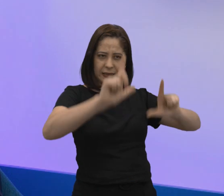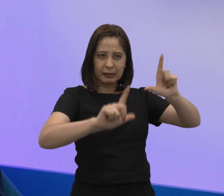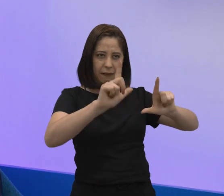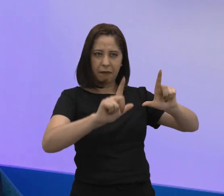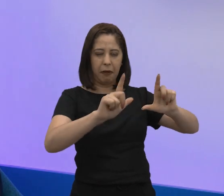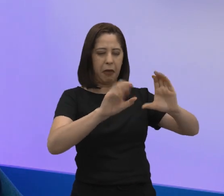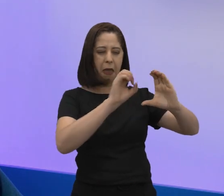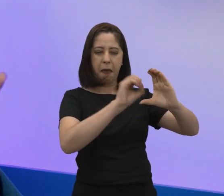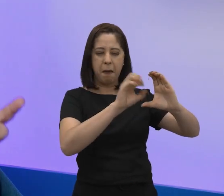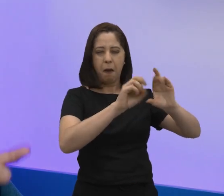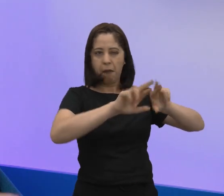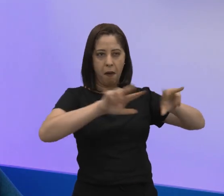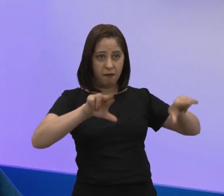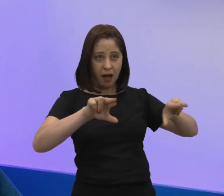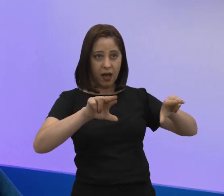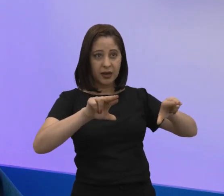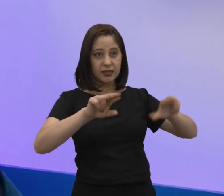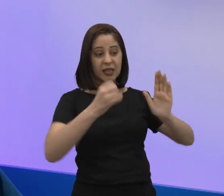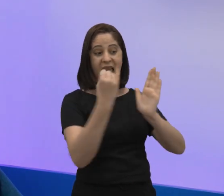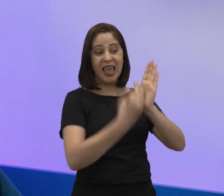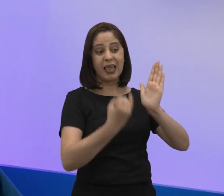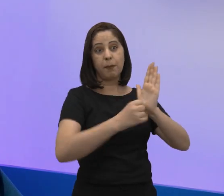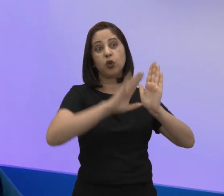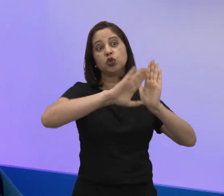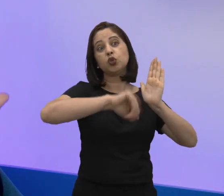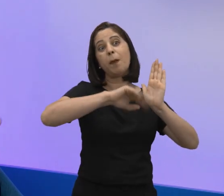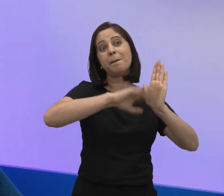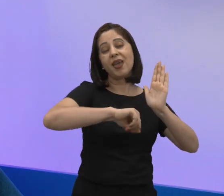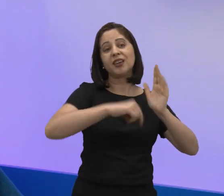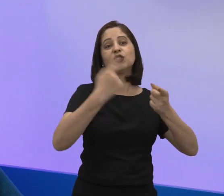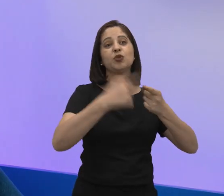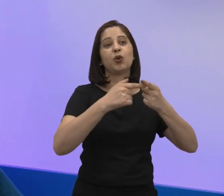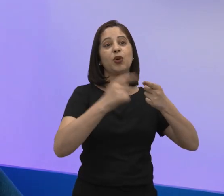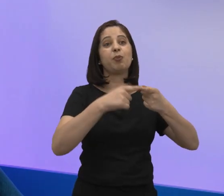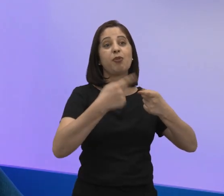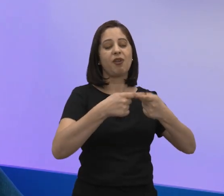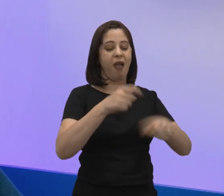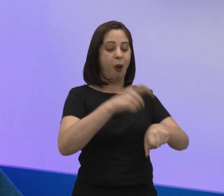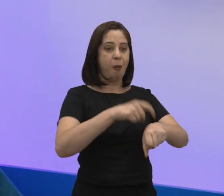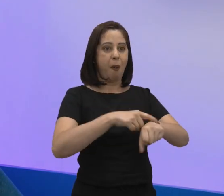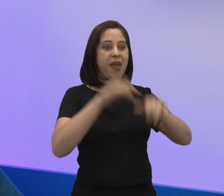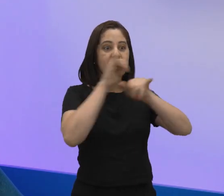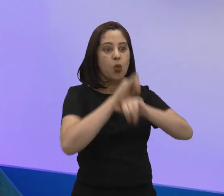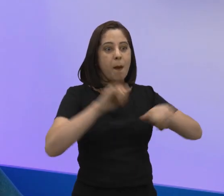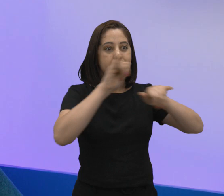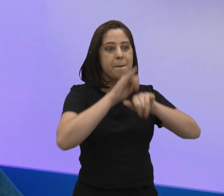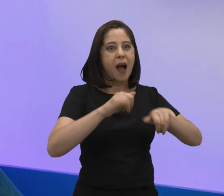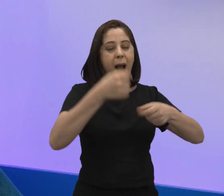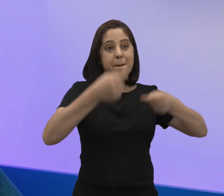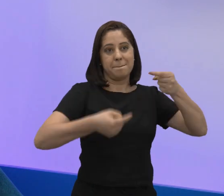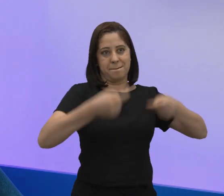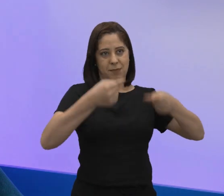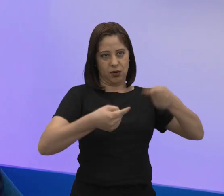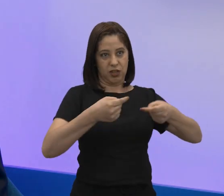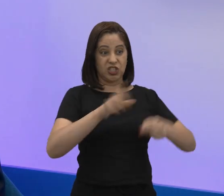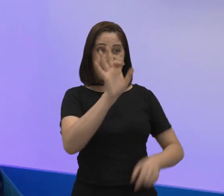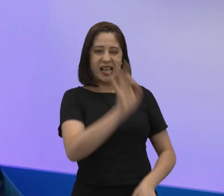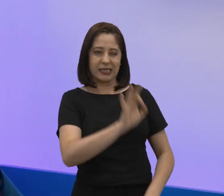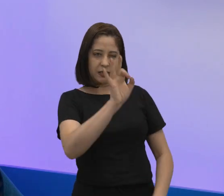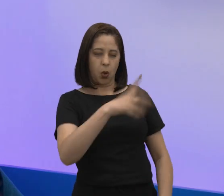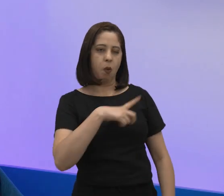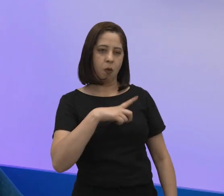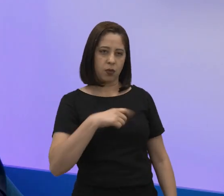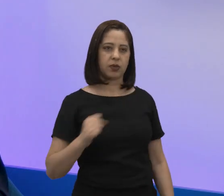televisão que deveriam pagar tributos, mas não pagam porque abrem espaço na sua programação para essa divulgação.